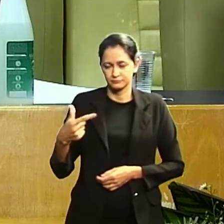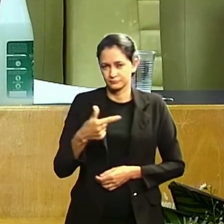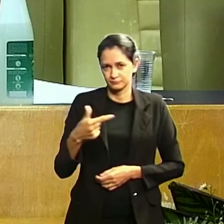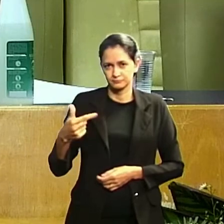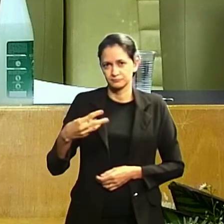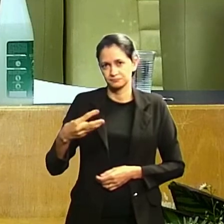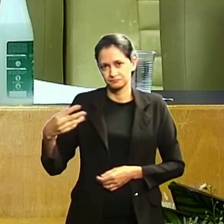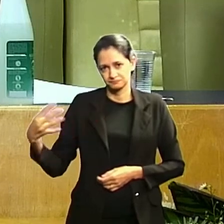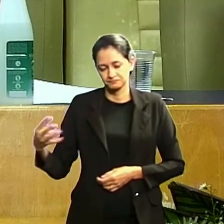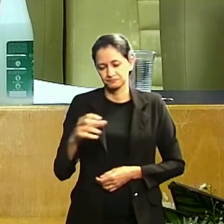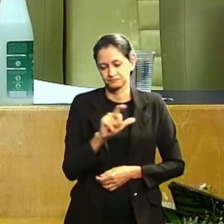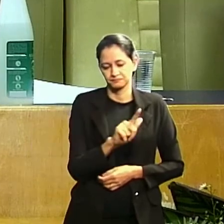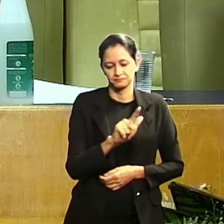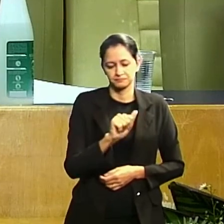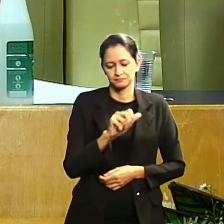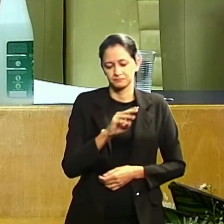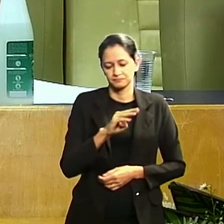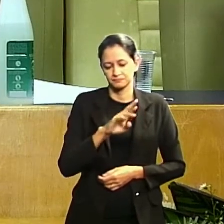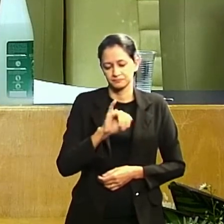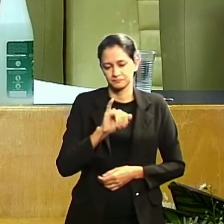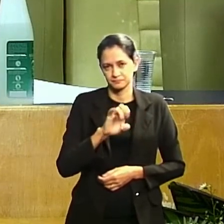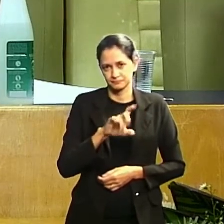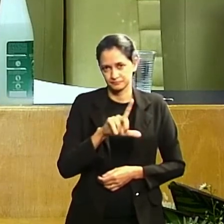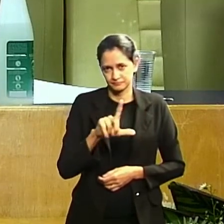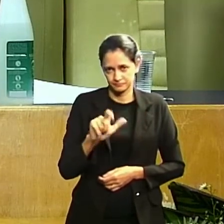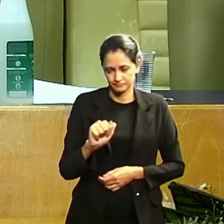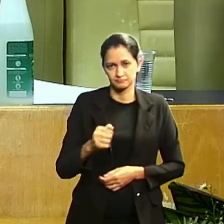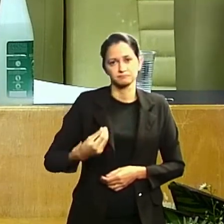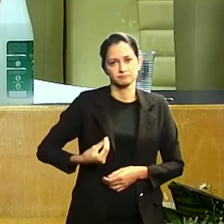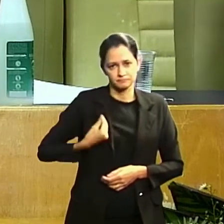Gabriela Rodaste, presente.